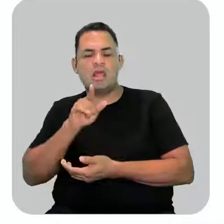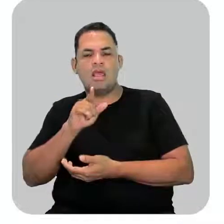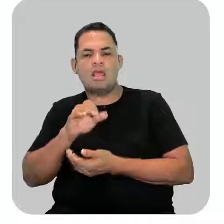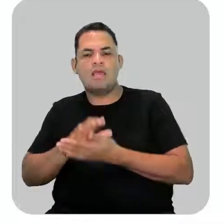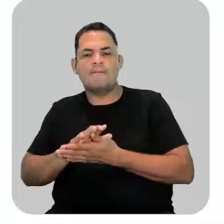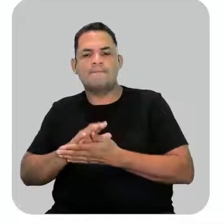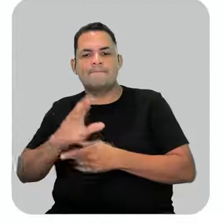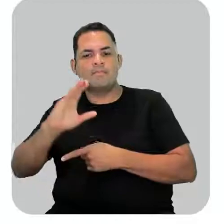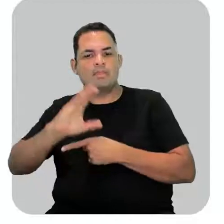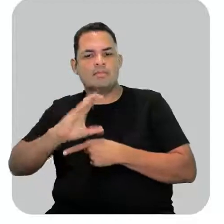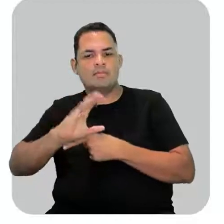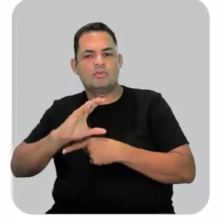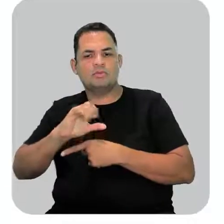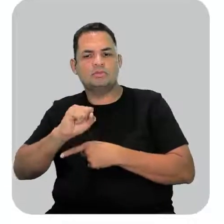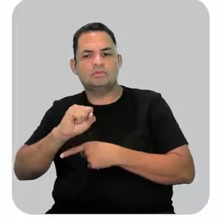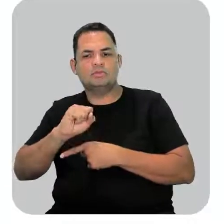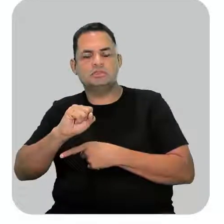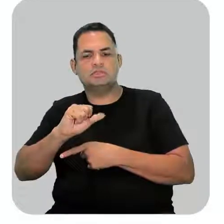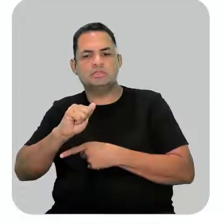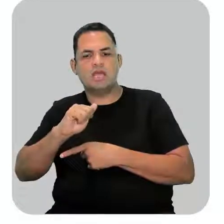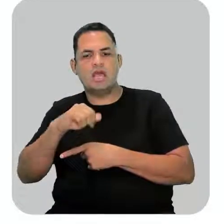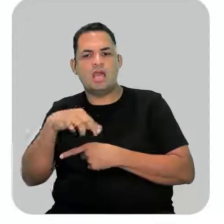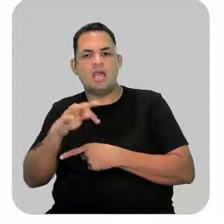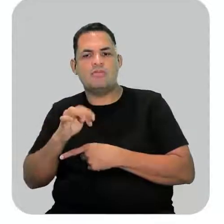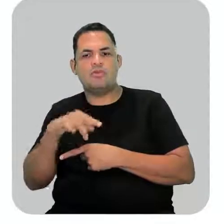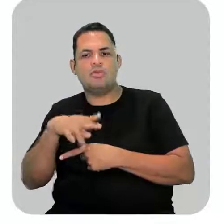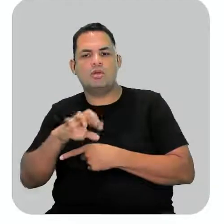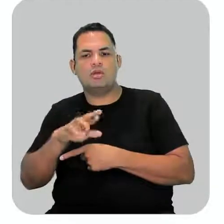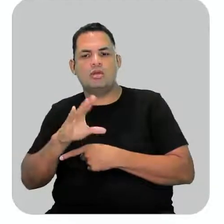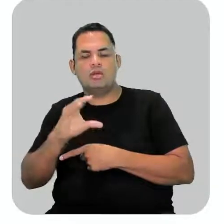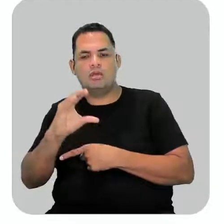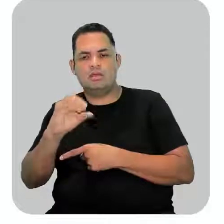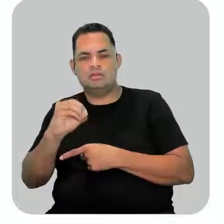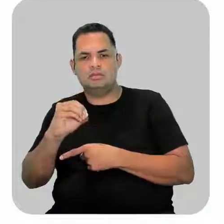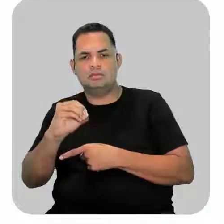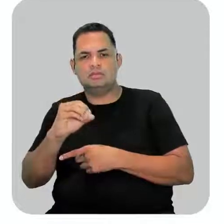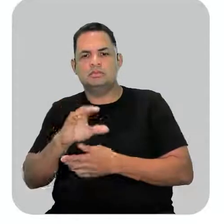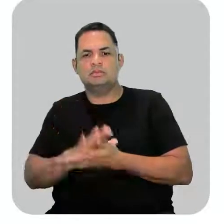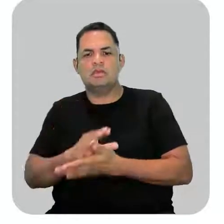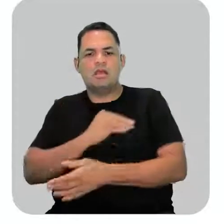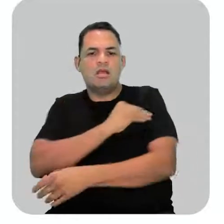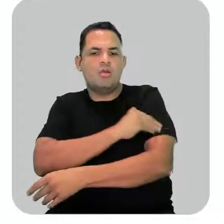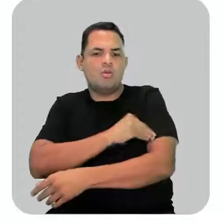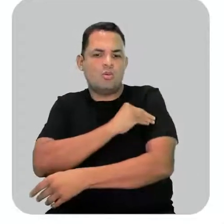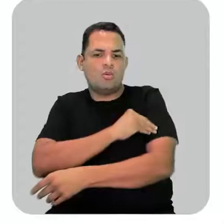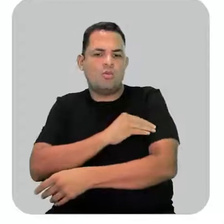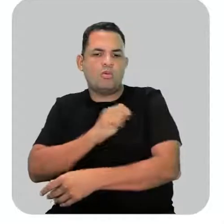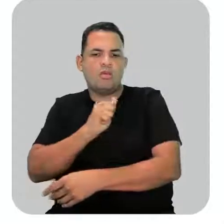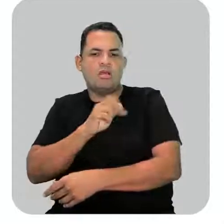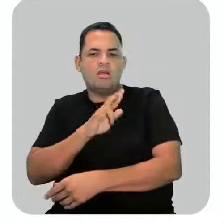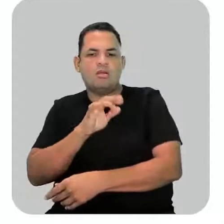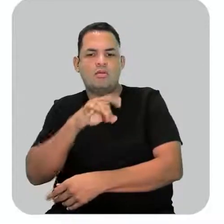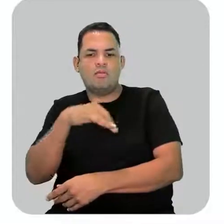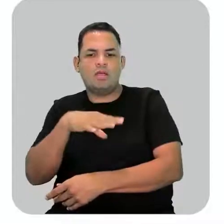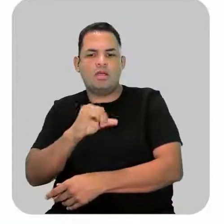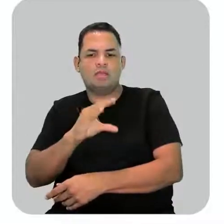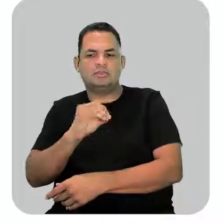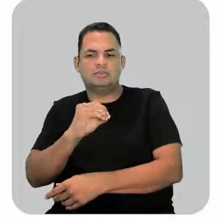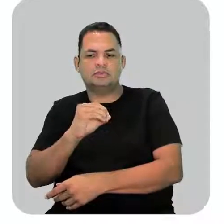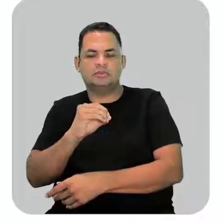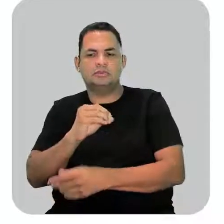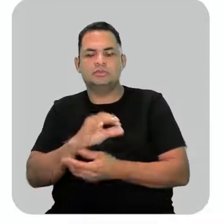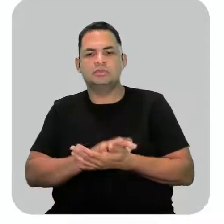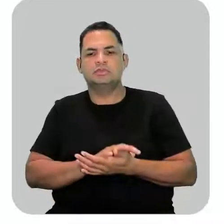ele é um carbono saturado. Aí nós temos um álcool aromático. Tranquilo? Então vamos continuar